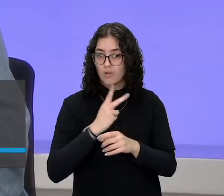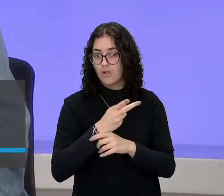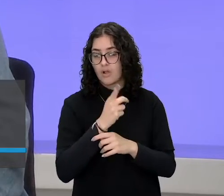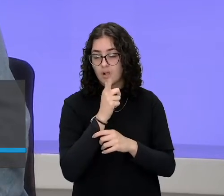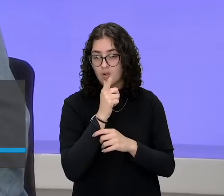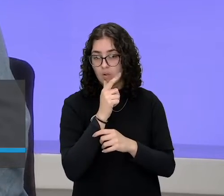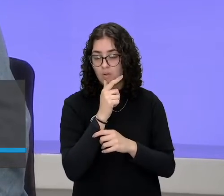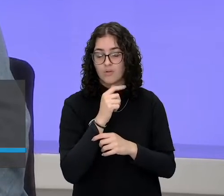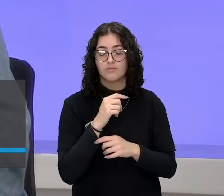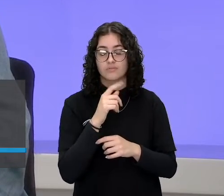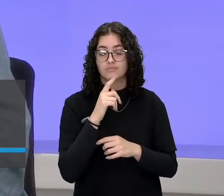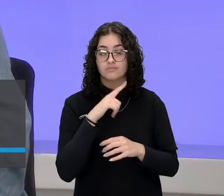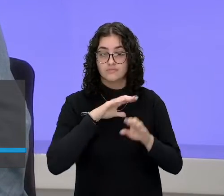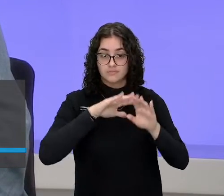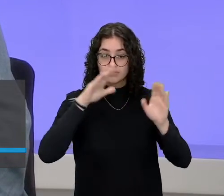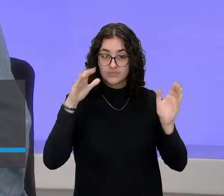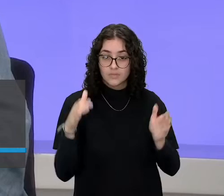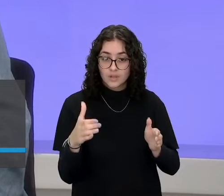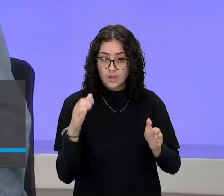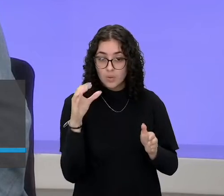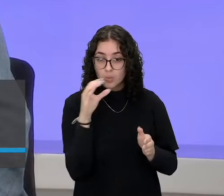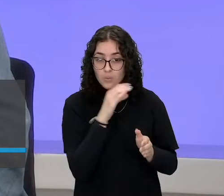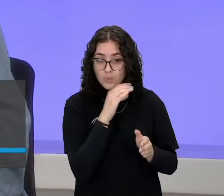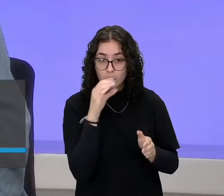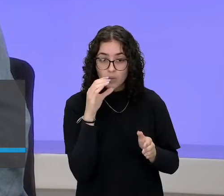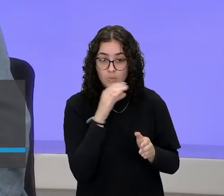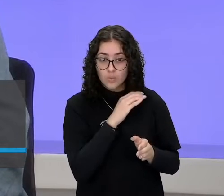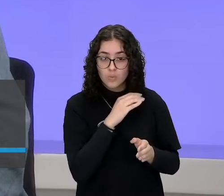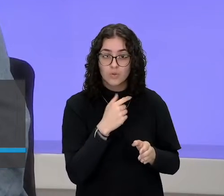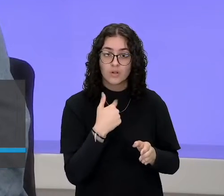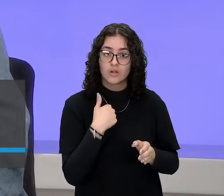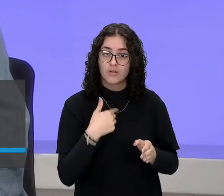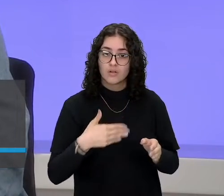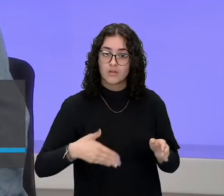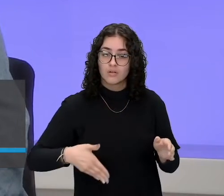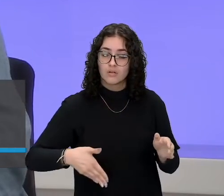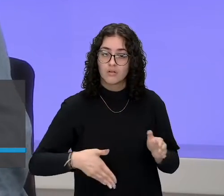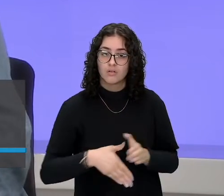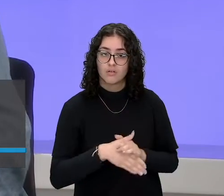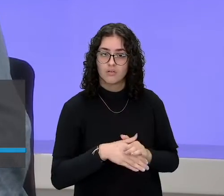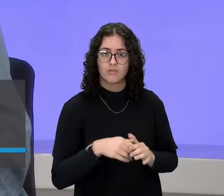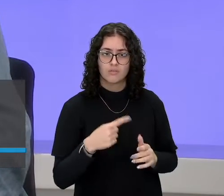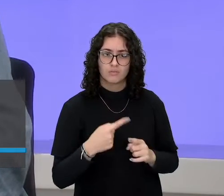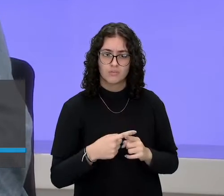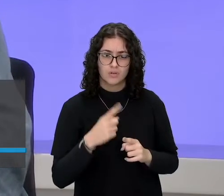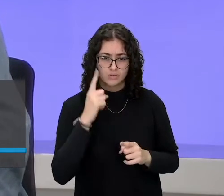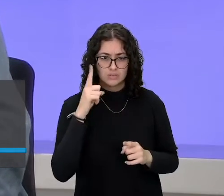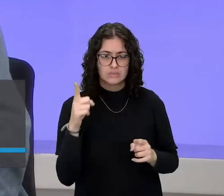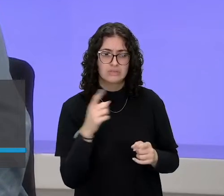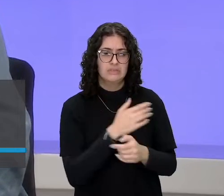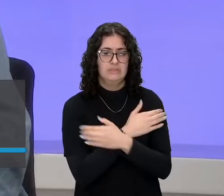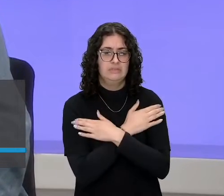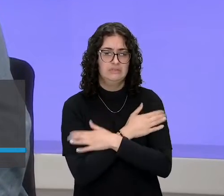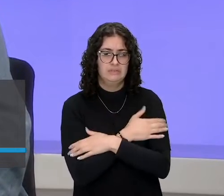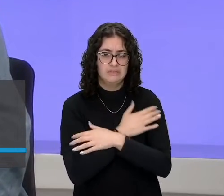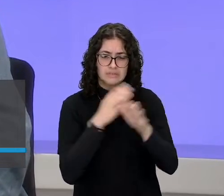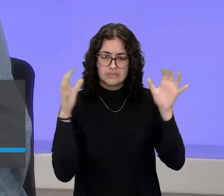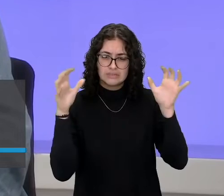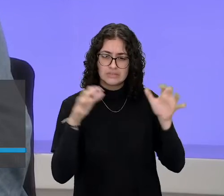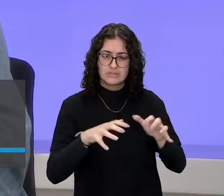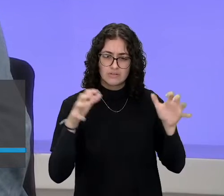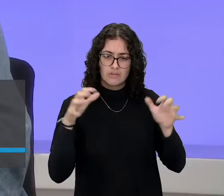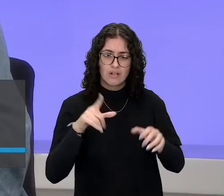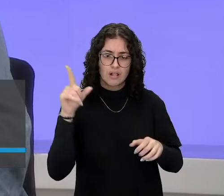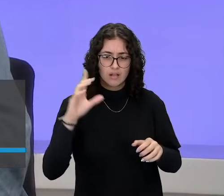caverna aquecida. Essa foi uma questão que eu senti assim que eu entrei, né? Porque o dia estava frio, chuvoso na região